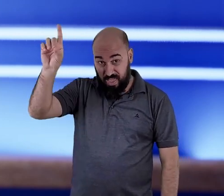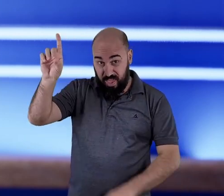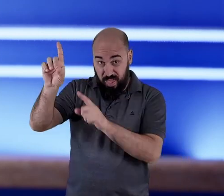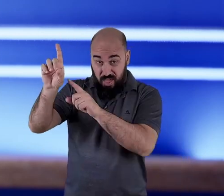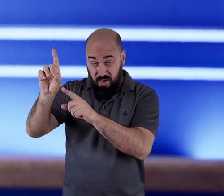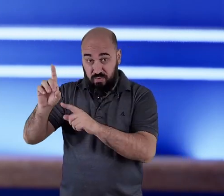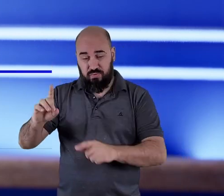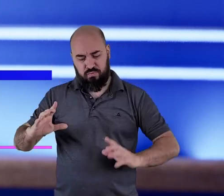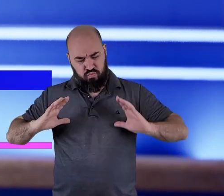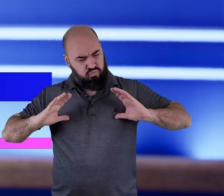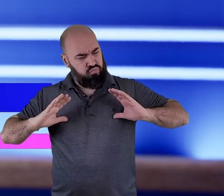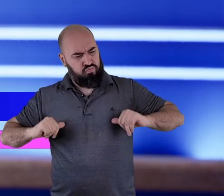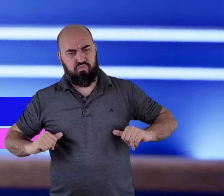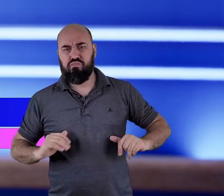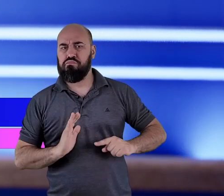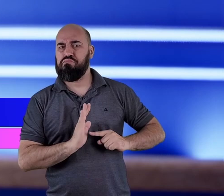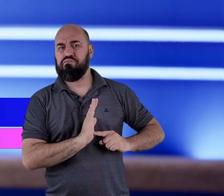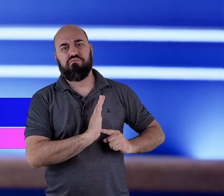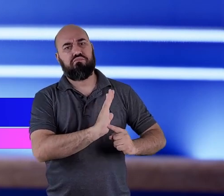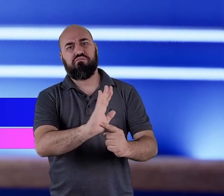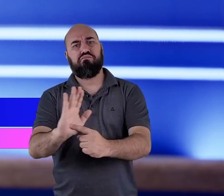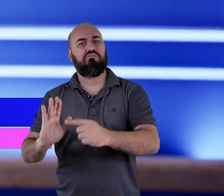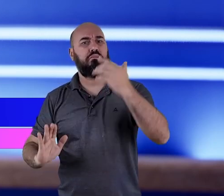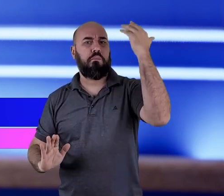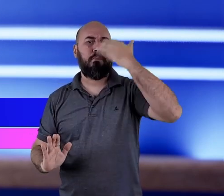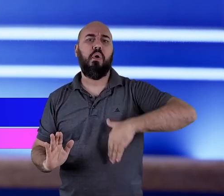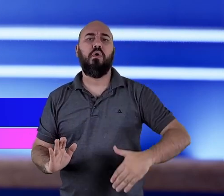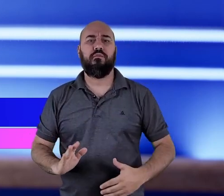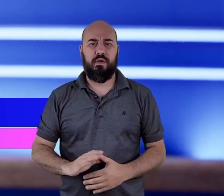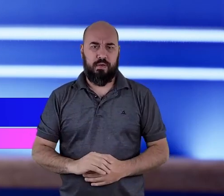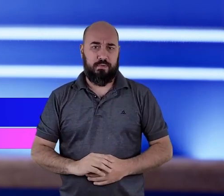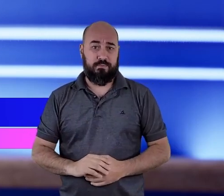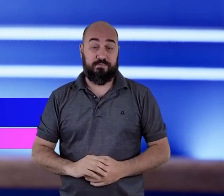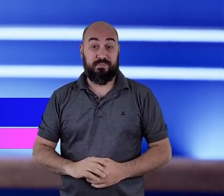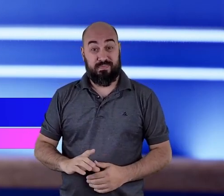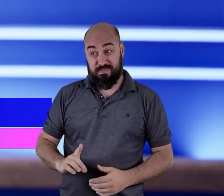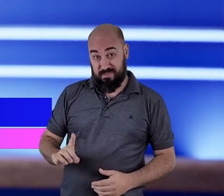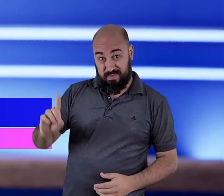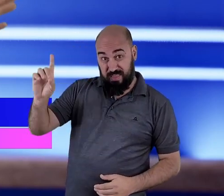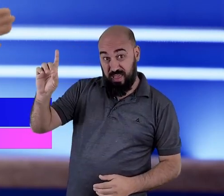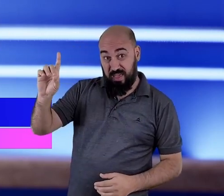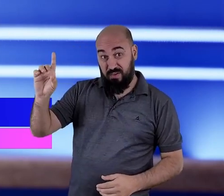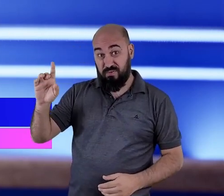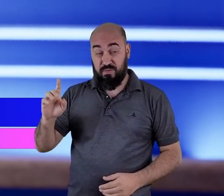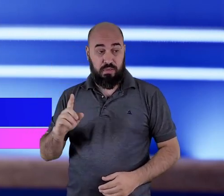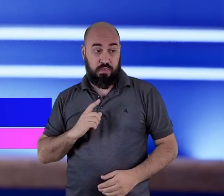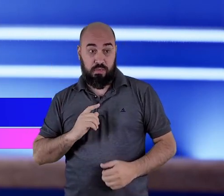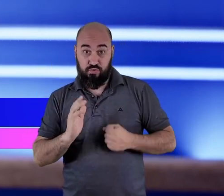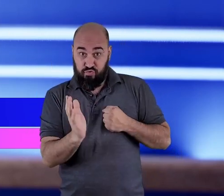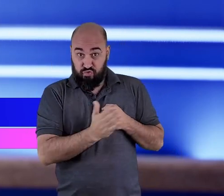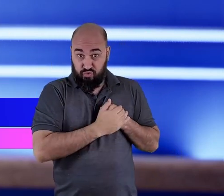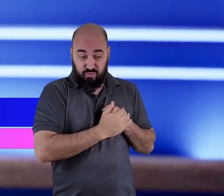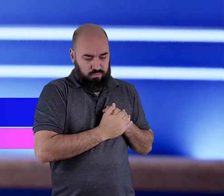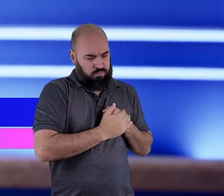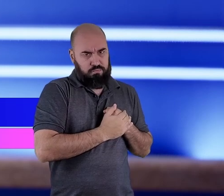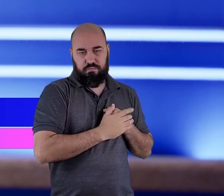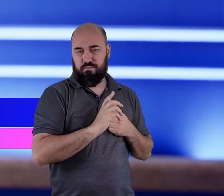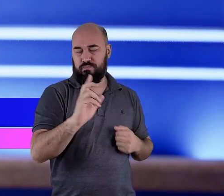suas ações e juízos demonstram que Deus não varre as coisas para debaixo do